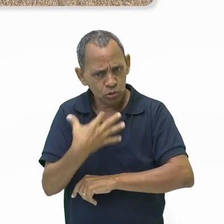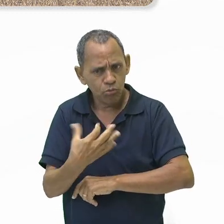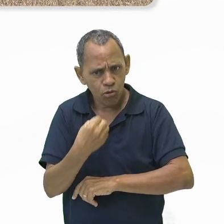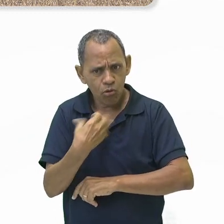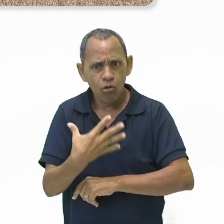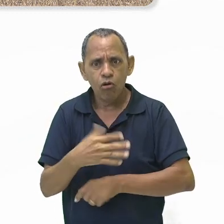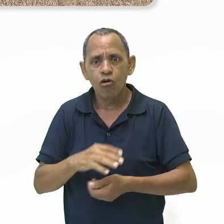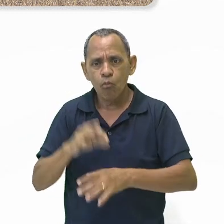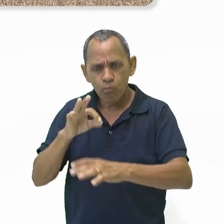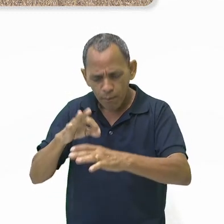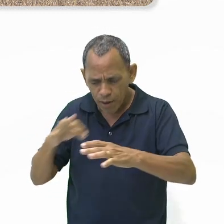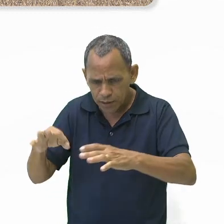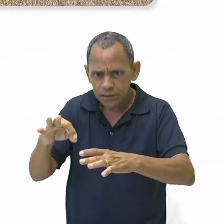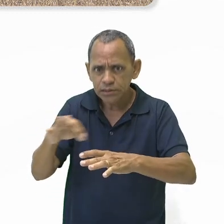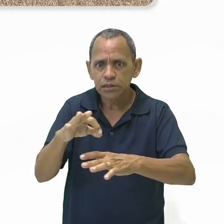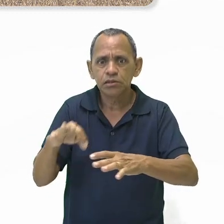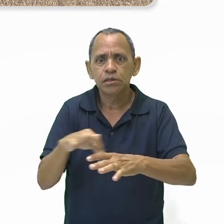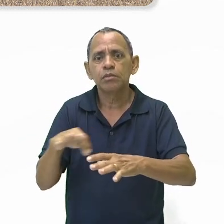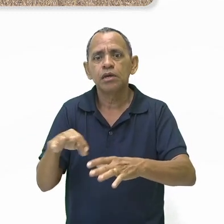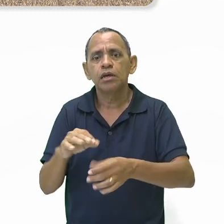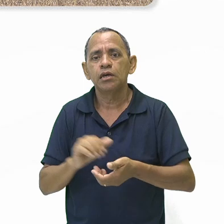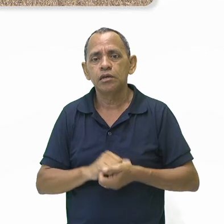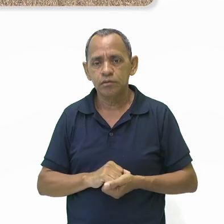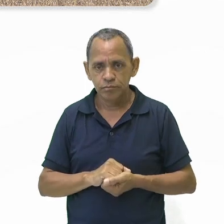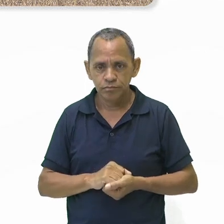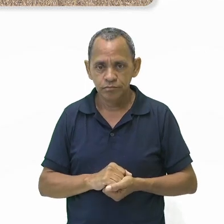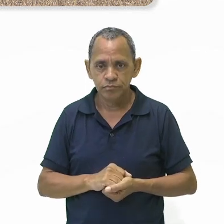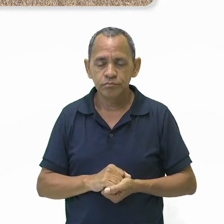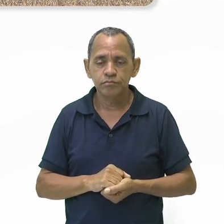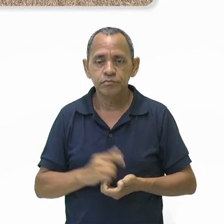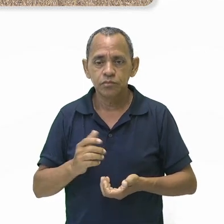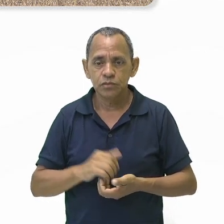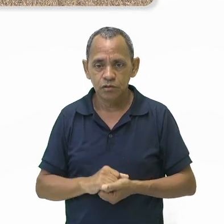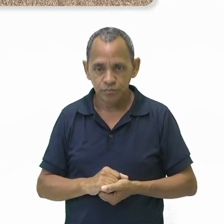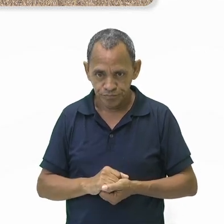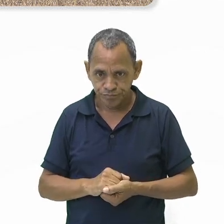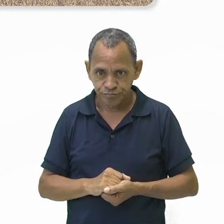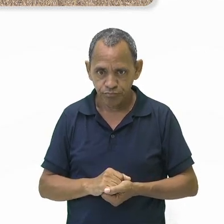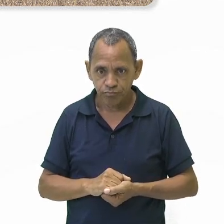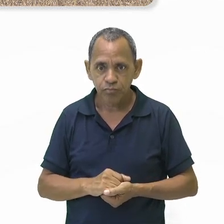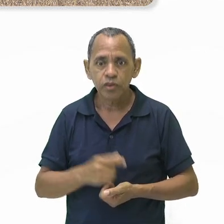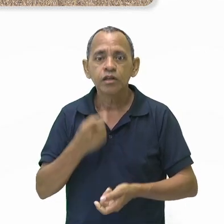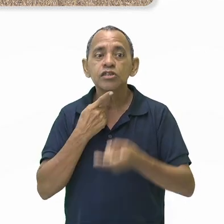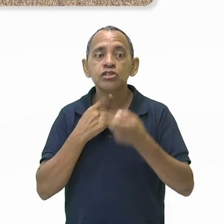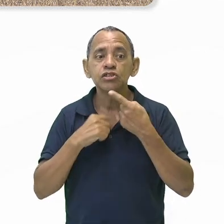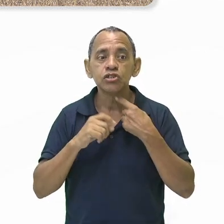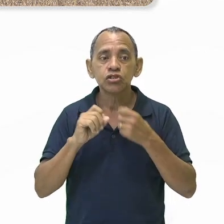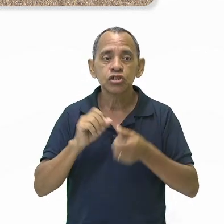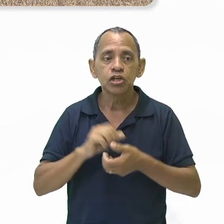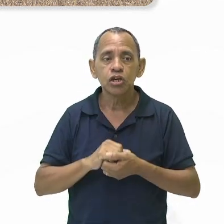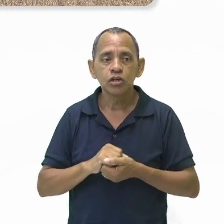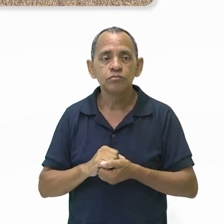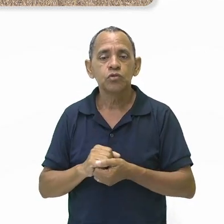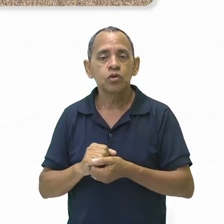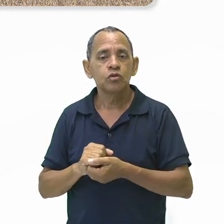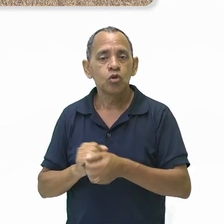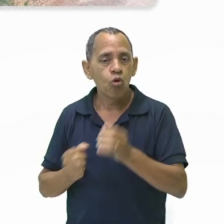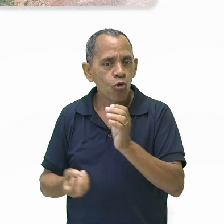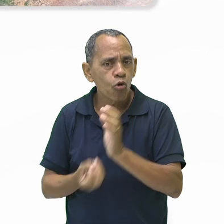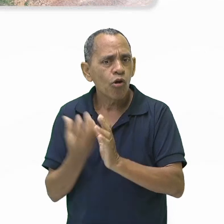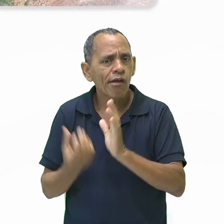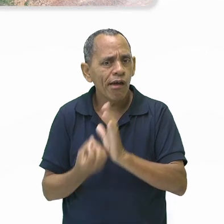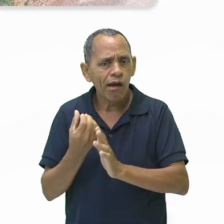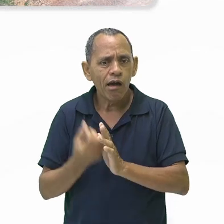o plantio. Então isso acaba gerando uma vocação agropecuária para o território brasileiro. Tanto é que o Brasil, hoje em dia, como a gente vai ver na próxima